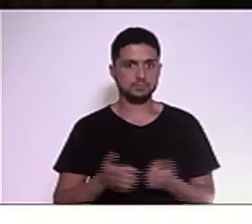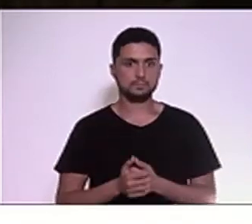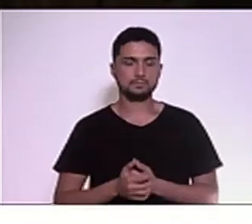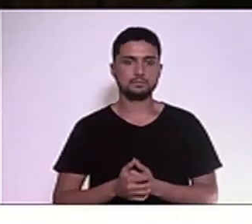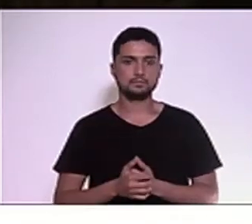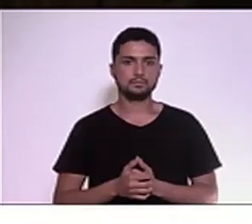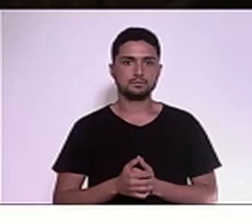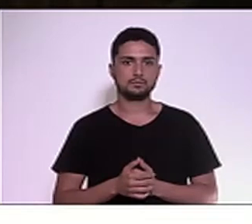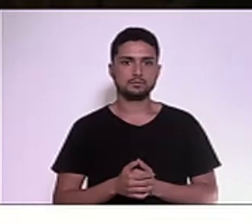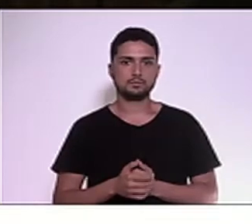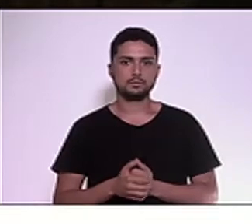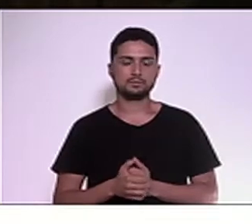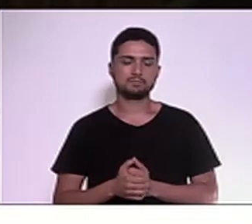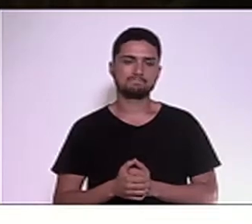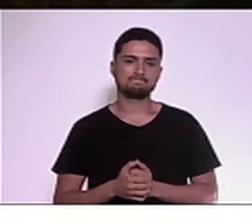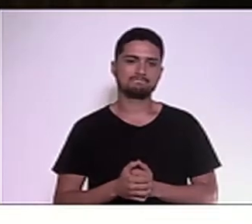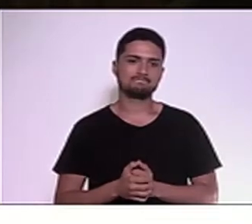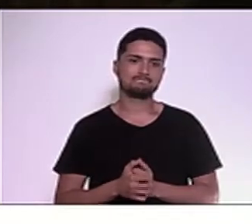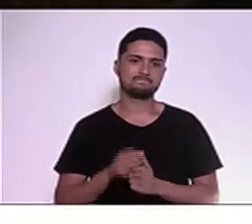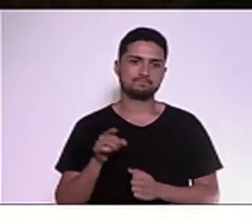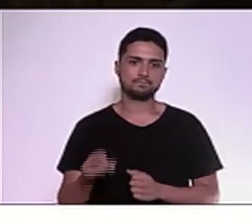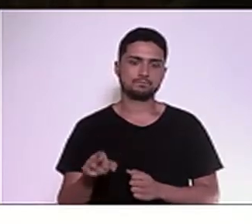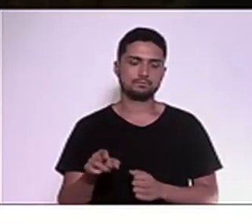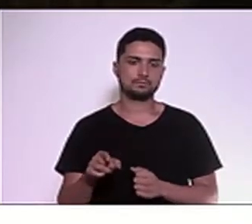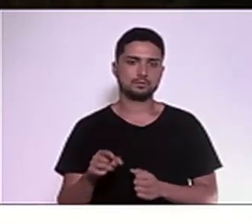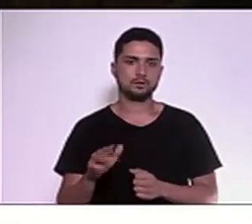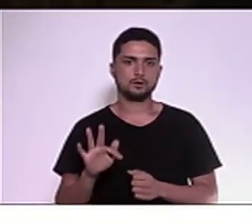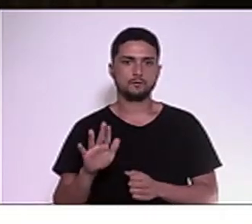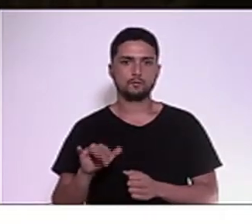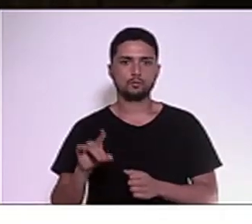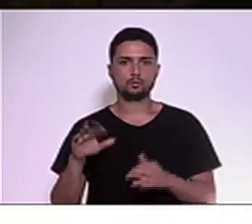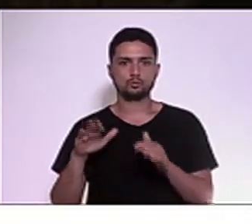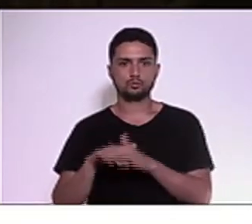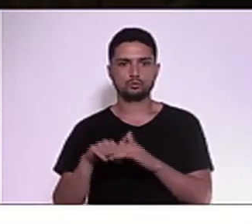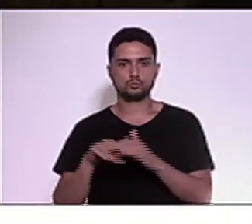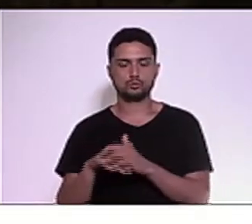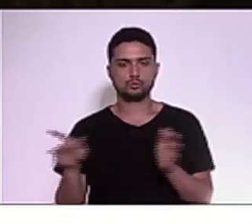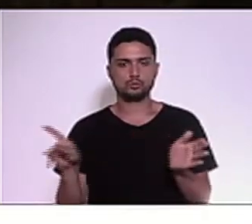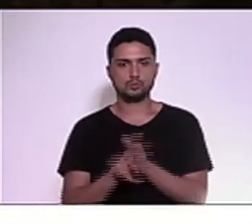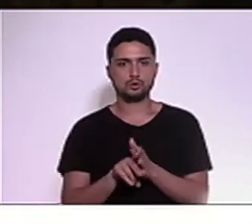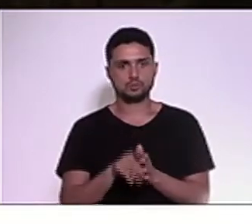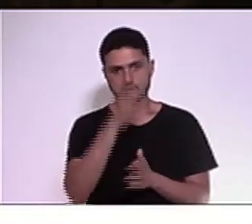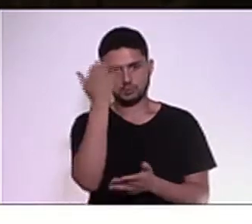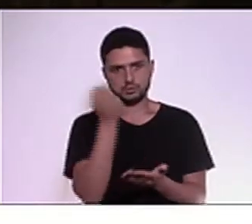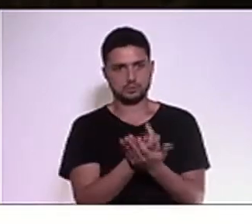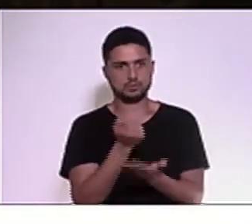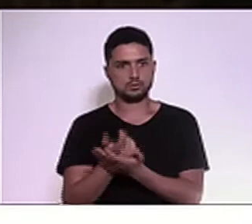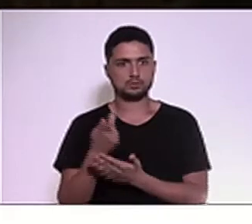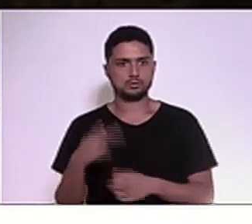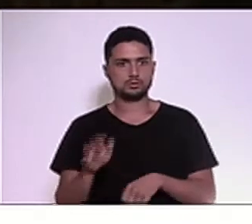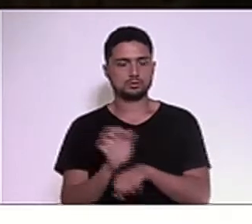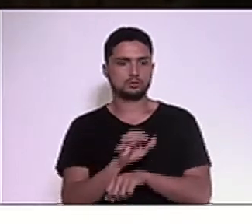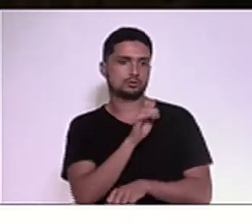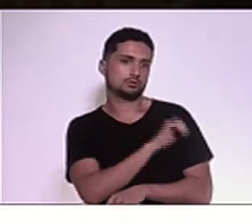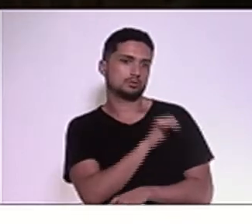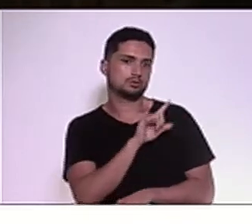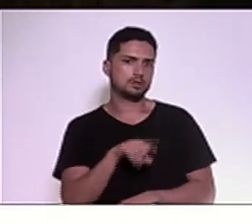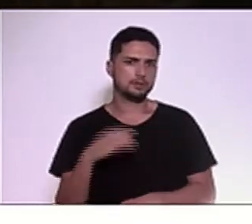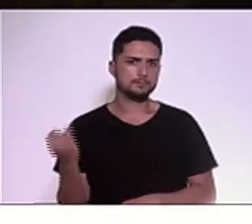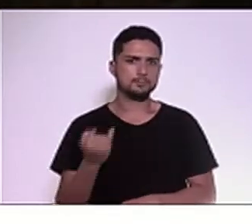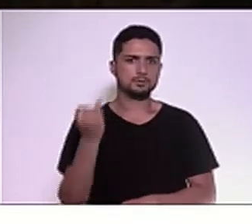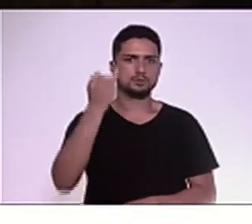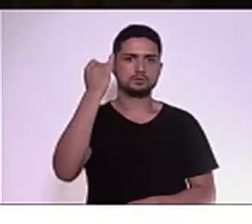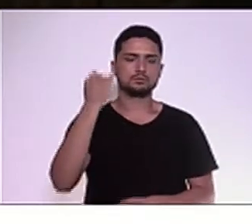que essa construção de um fundo do consumidor e da consumidora no estado do Rio de Janeiro é